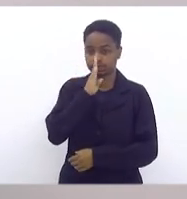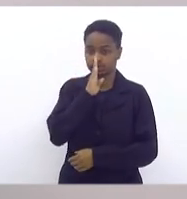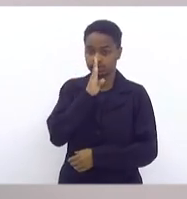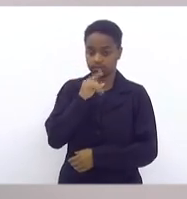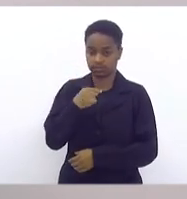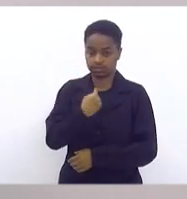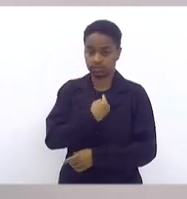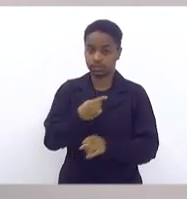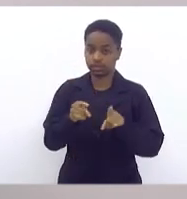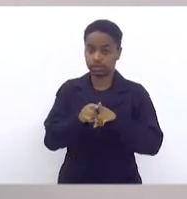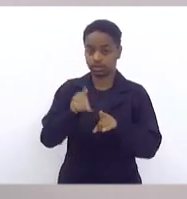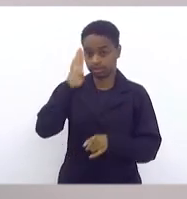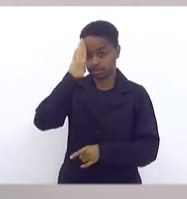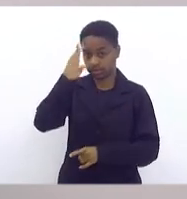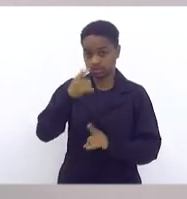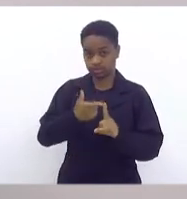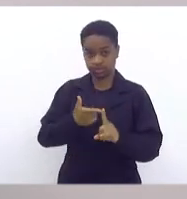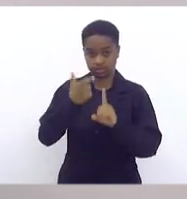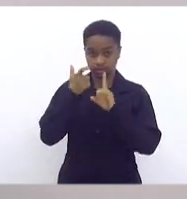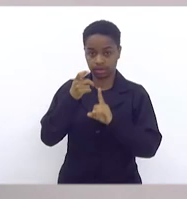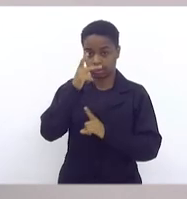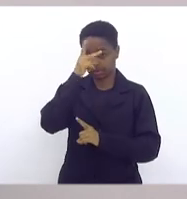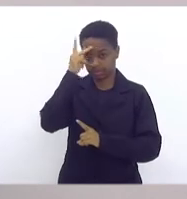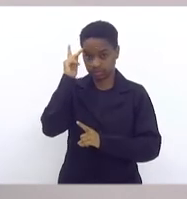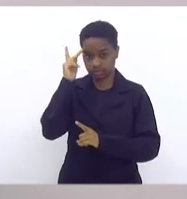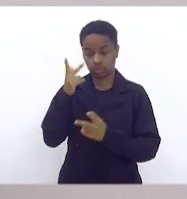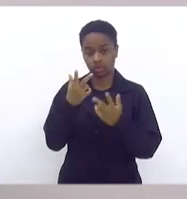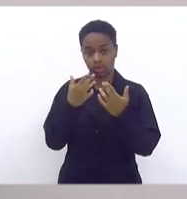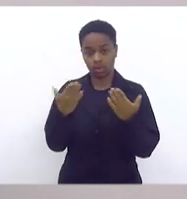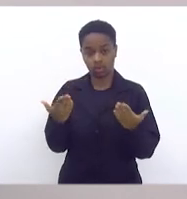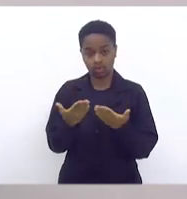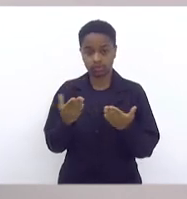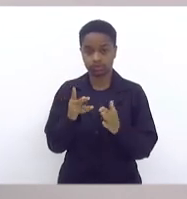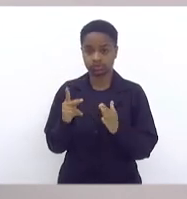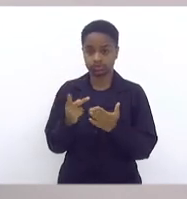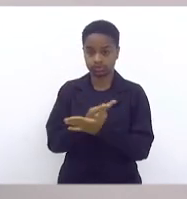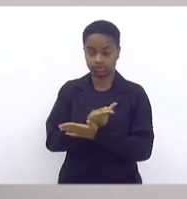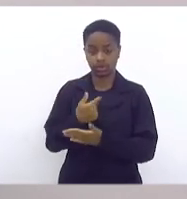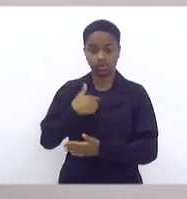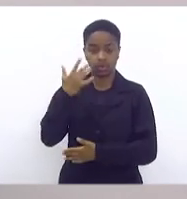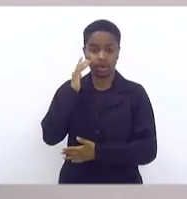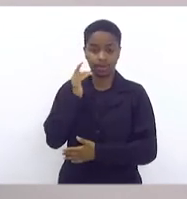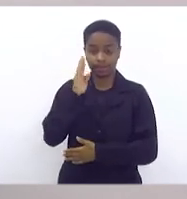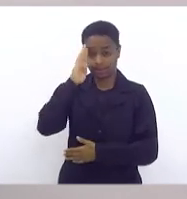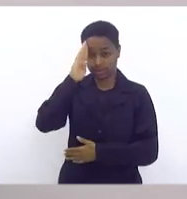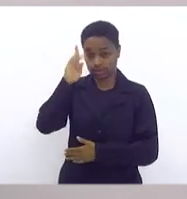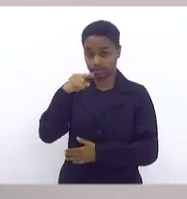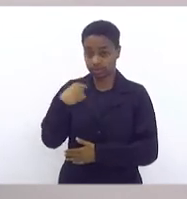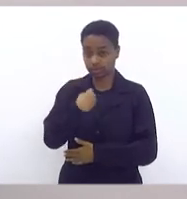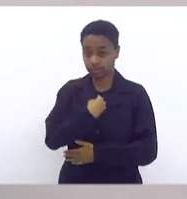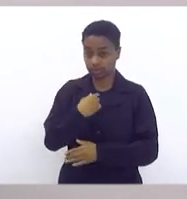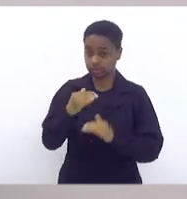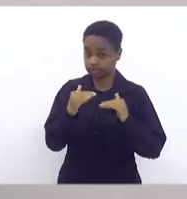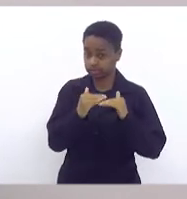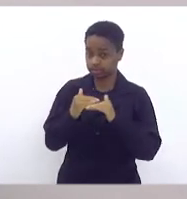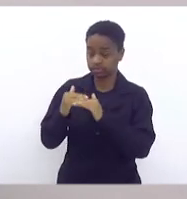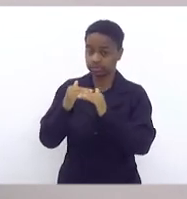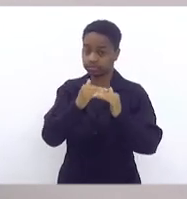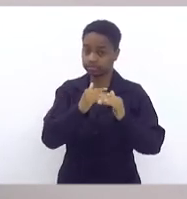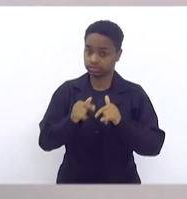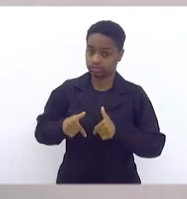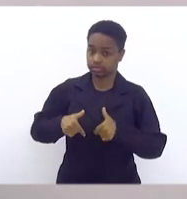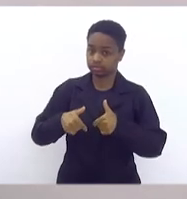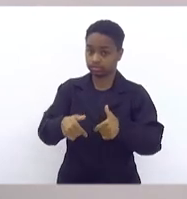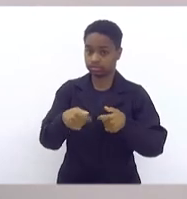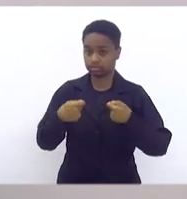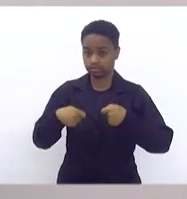e principalmente do assassinato de pessoas como aconteceu hoje acho que é fundamental que essa casa esteja uníssona para fazer esse enfrentamento